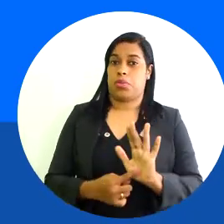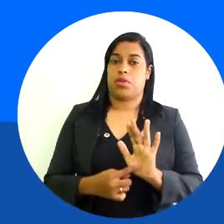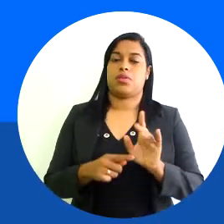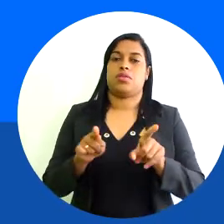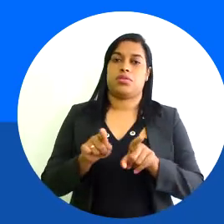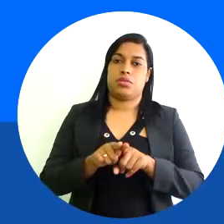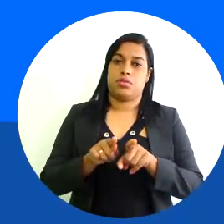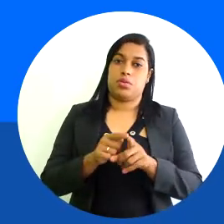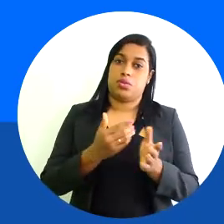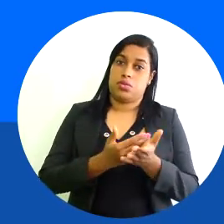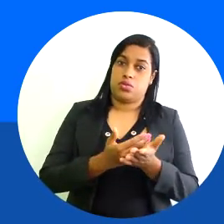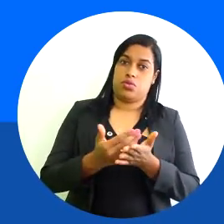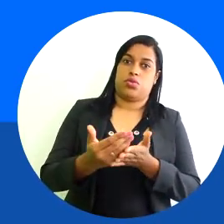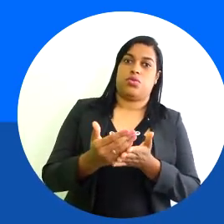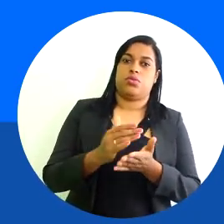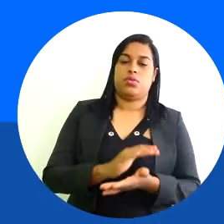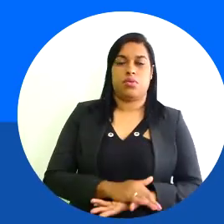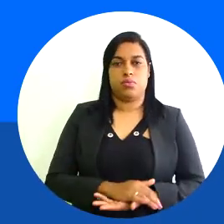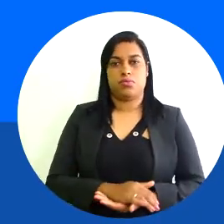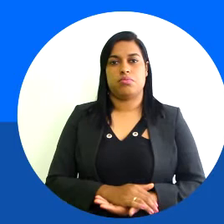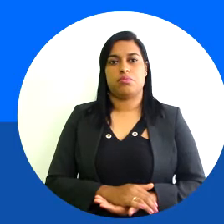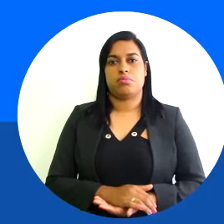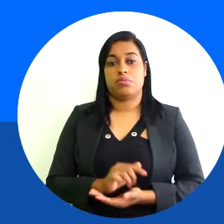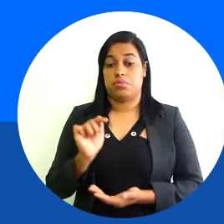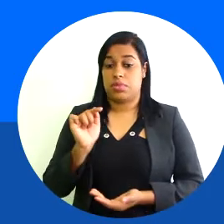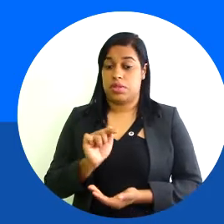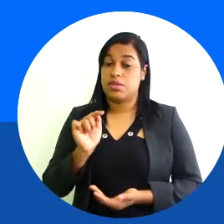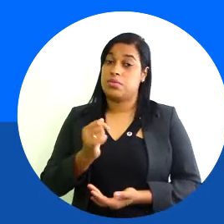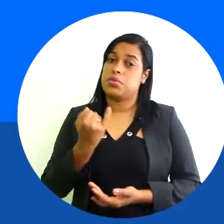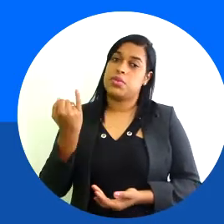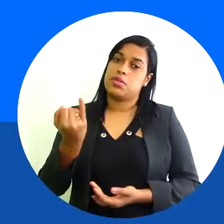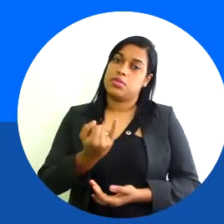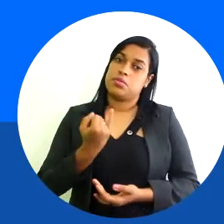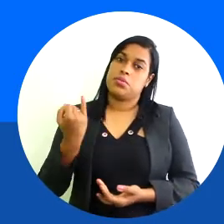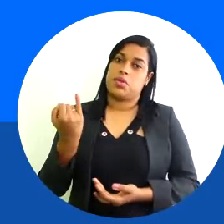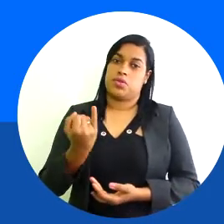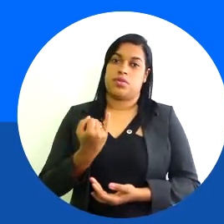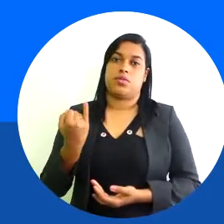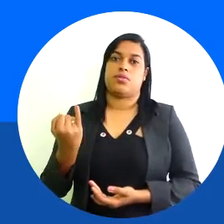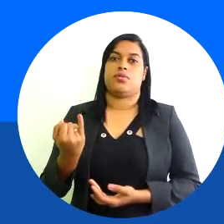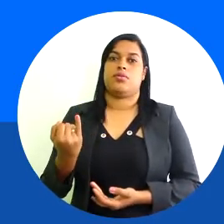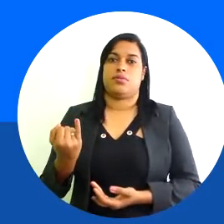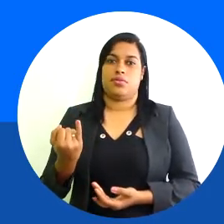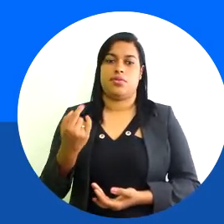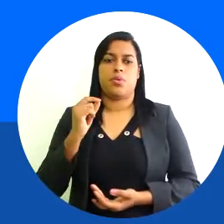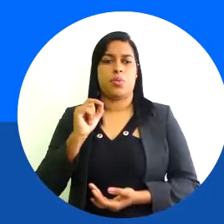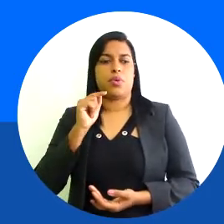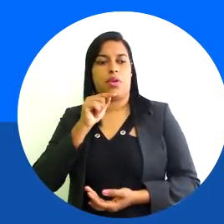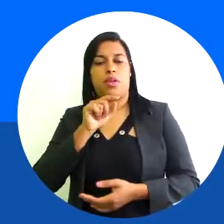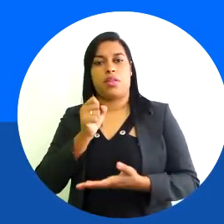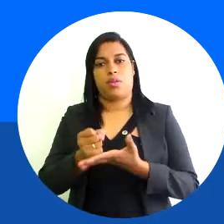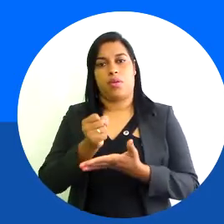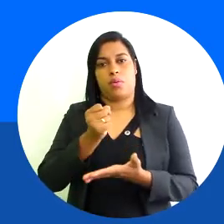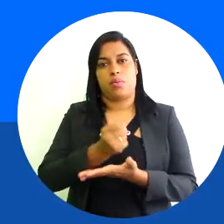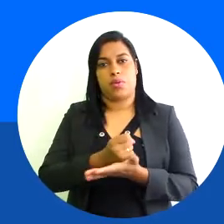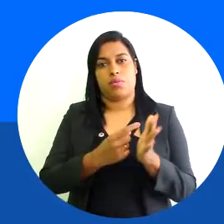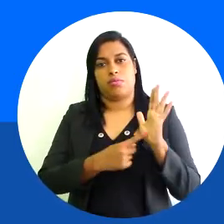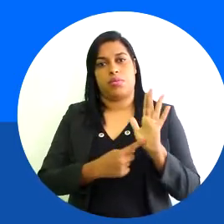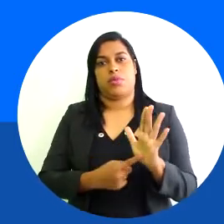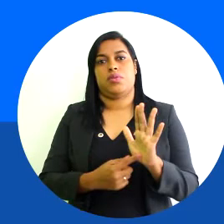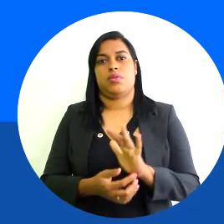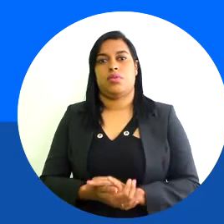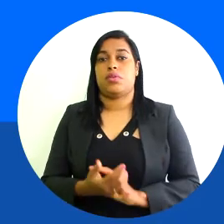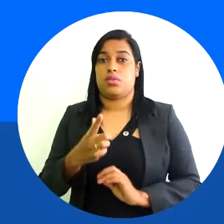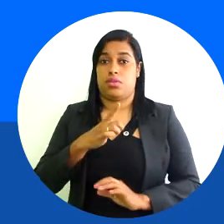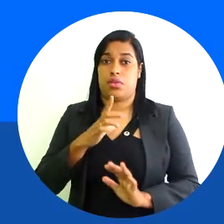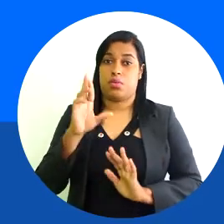alguma introdução vão ser partes mais ricas para falar sobre o que aquele documento trata. Existe uma